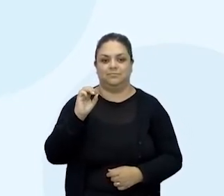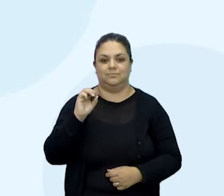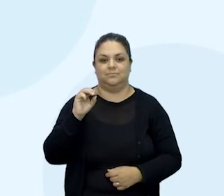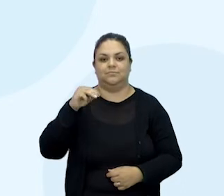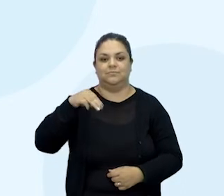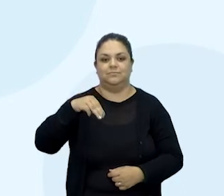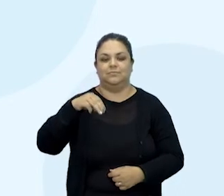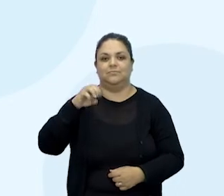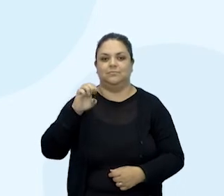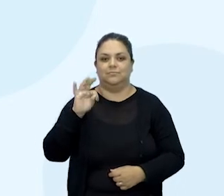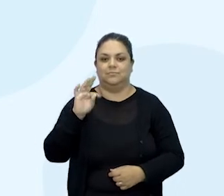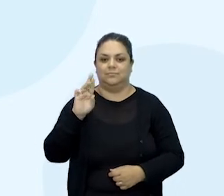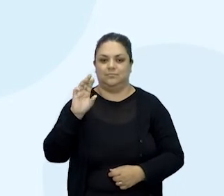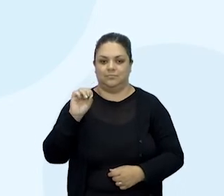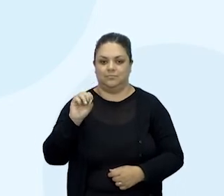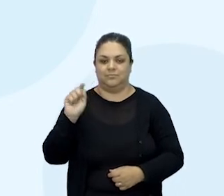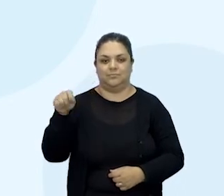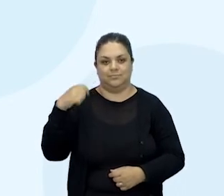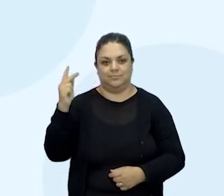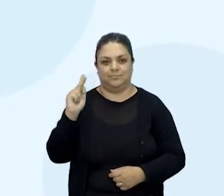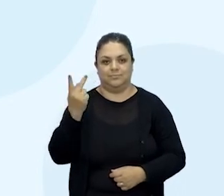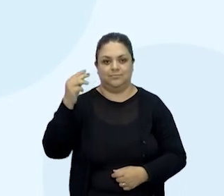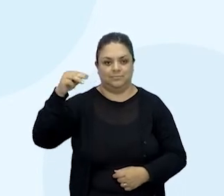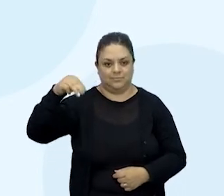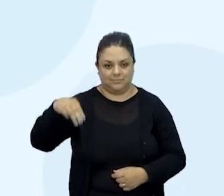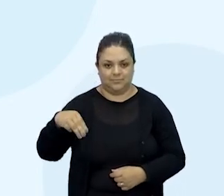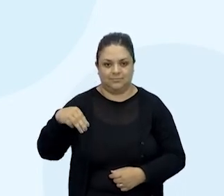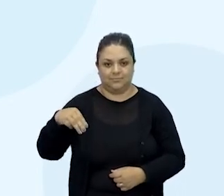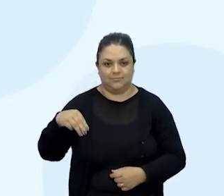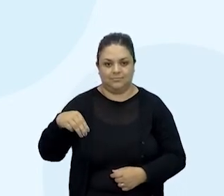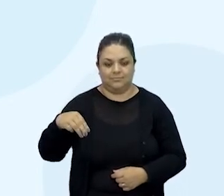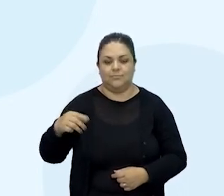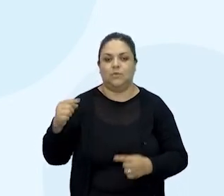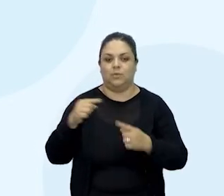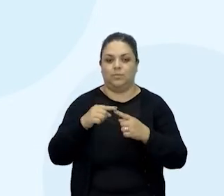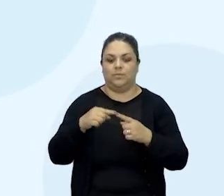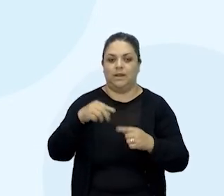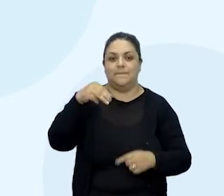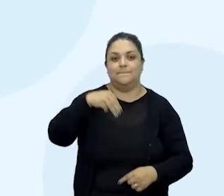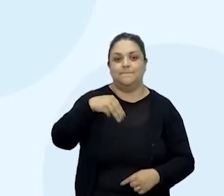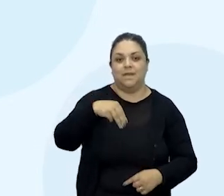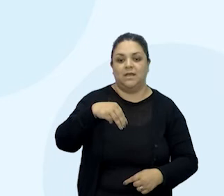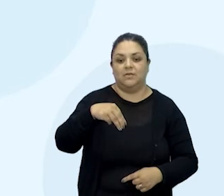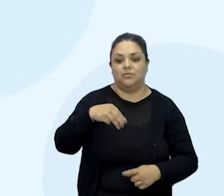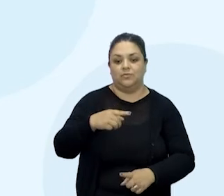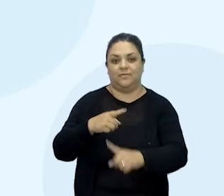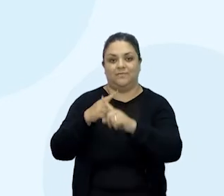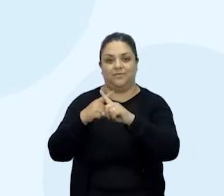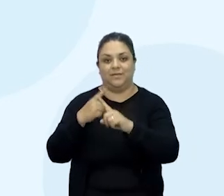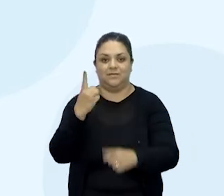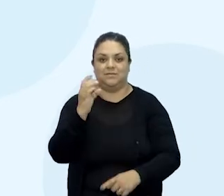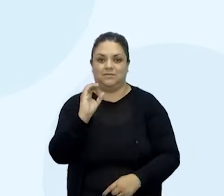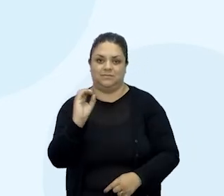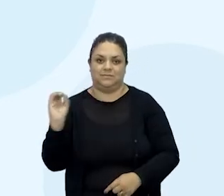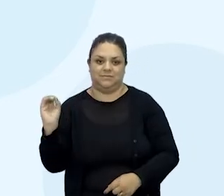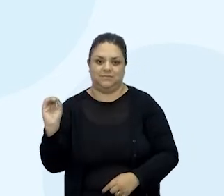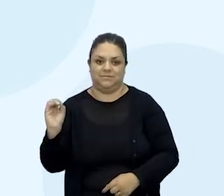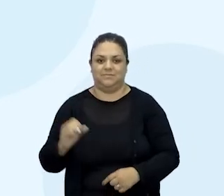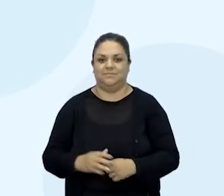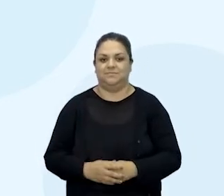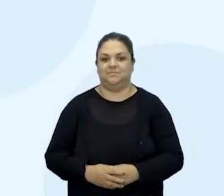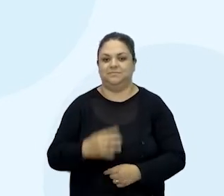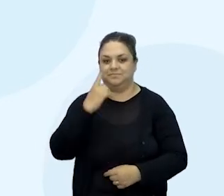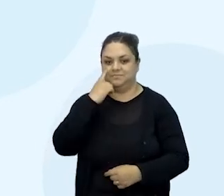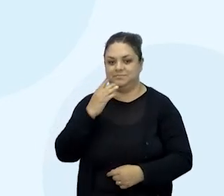hectômetro é 100 vezes a unidade metro, né? Então, transformar de hectômetro